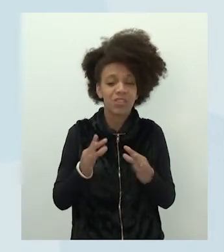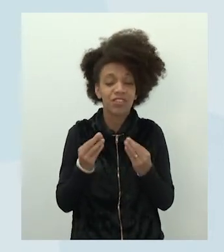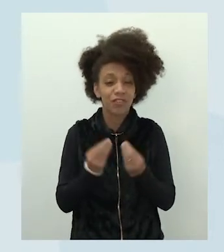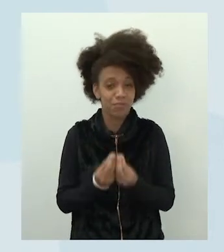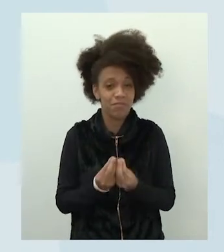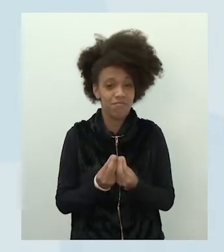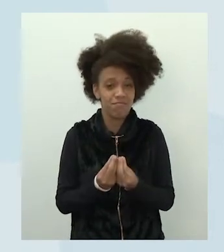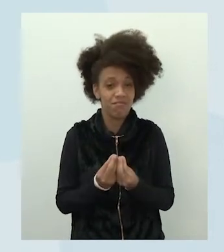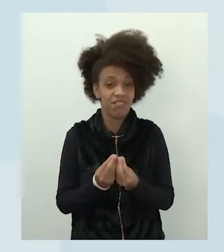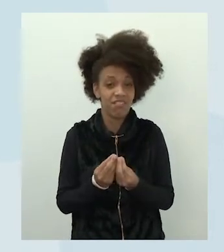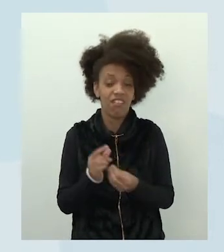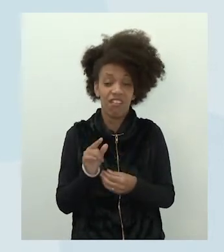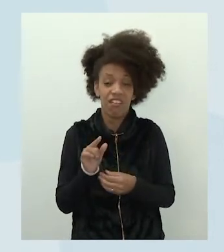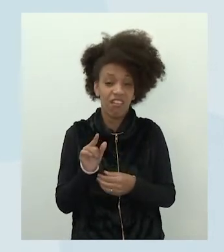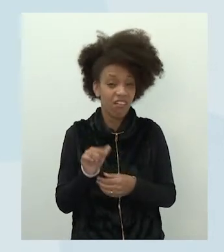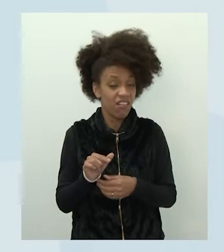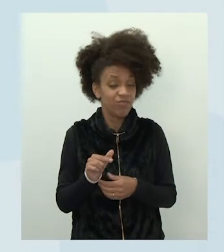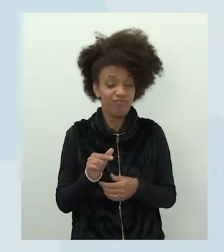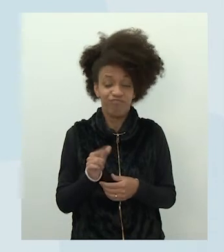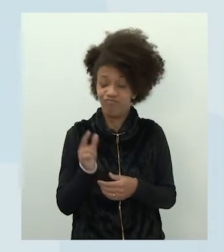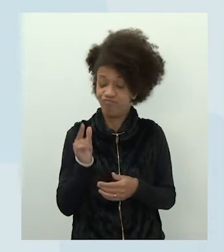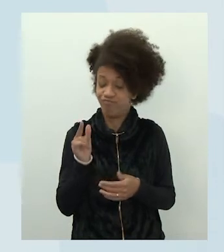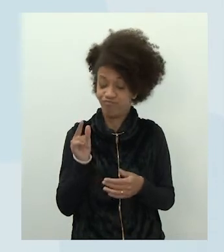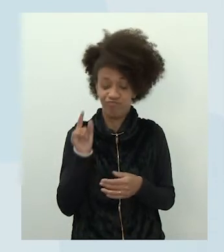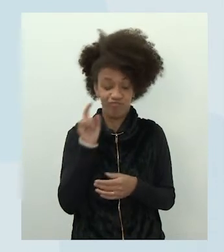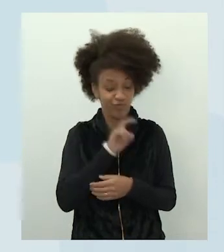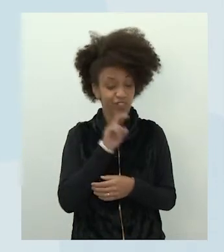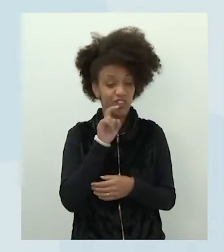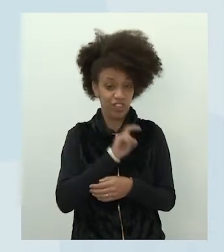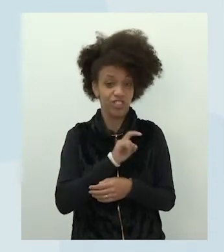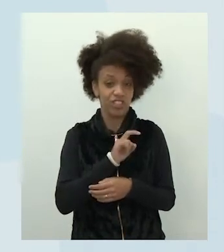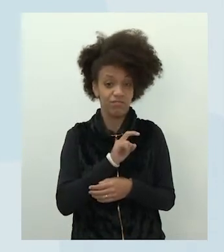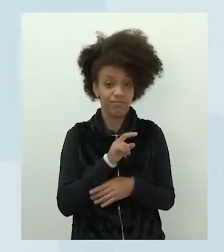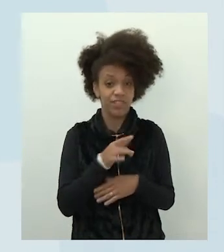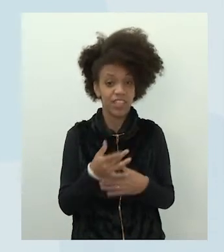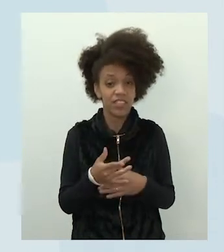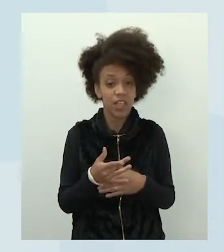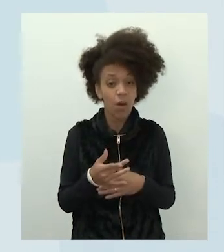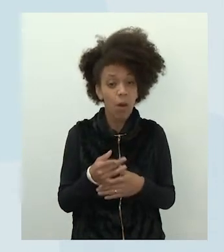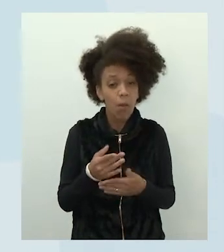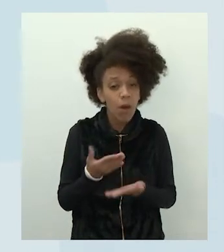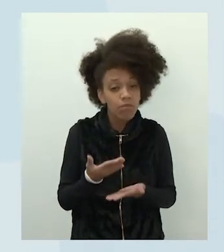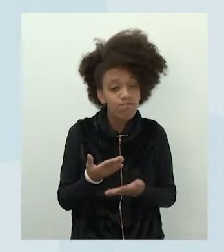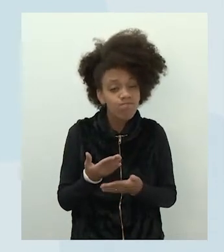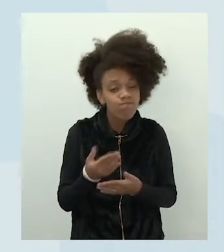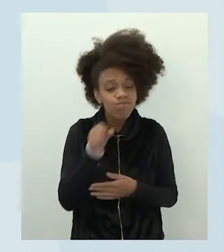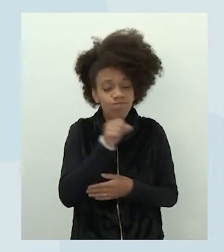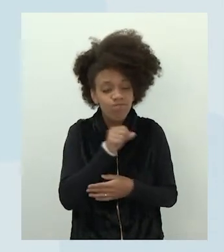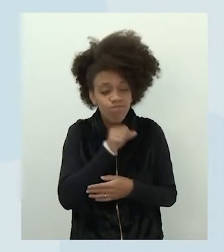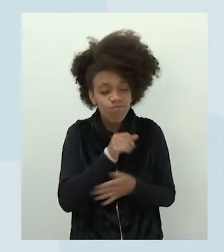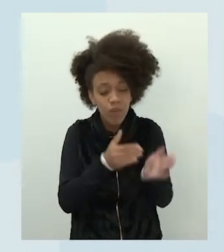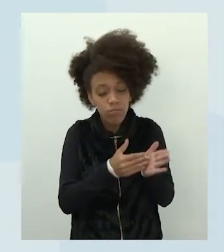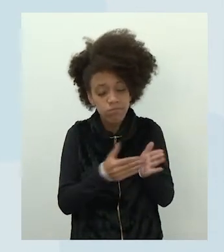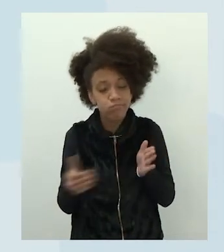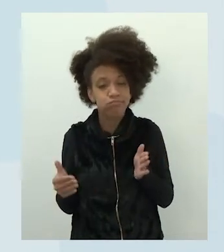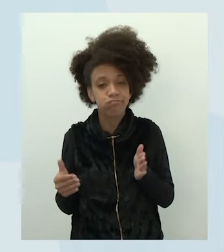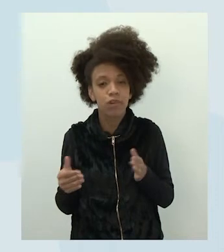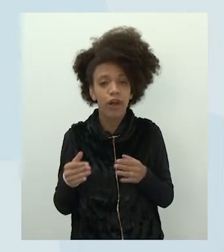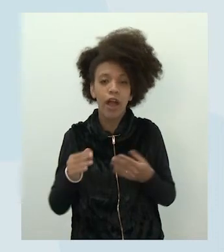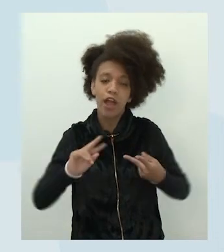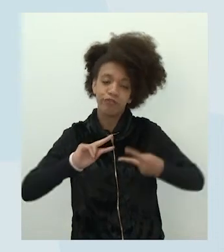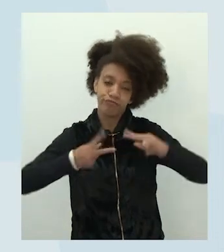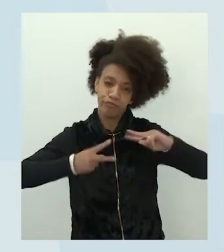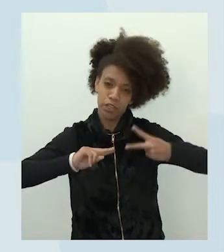Isso não é verdade. Então, uma parte muito pequena do envelhecimento decorre da nossa